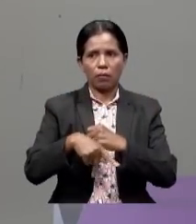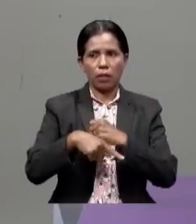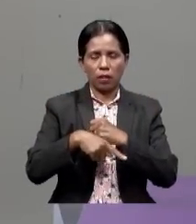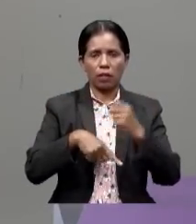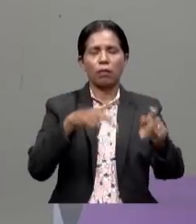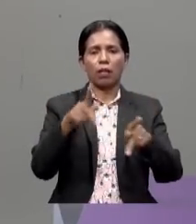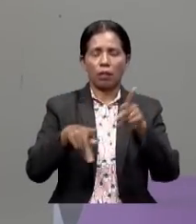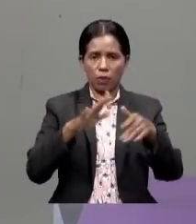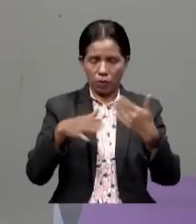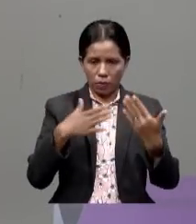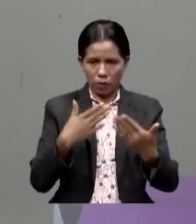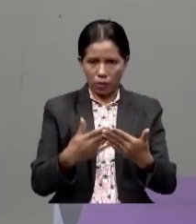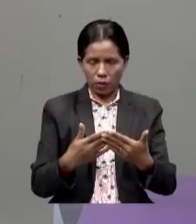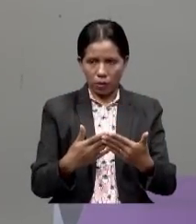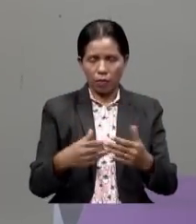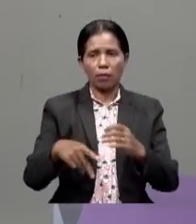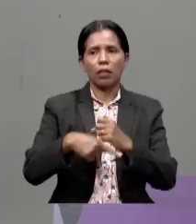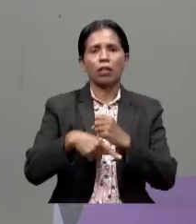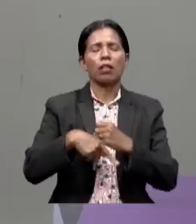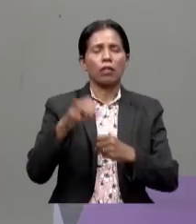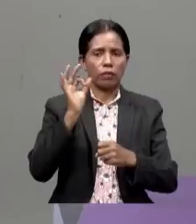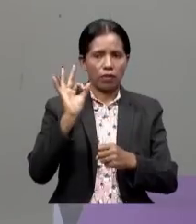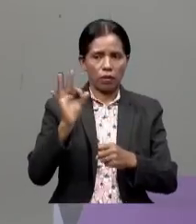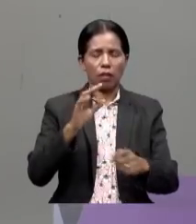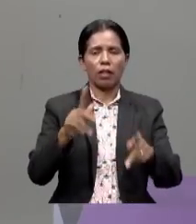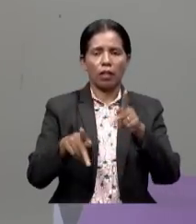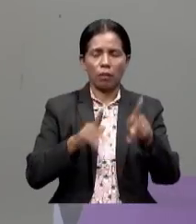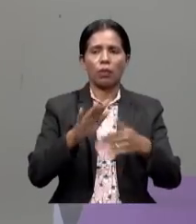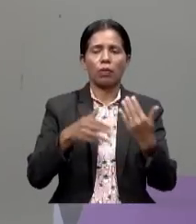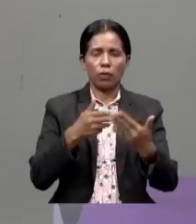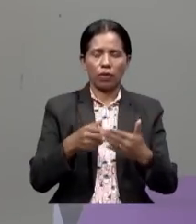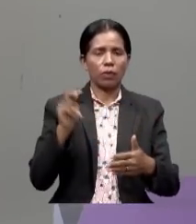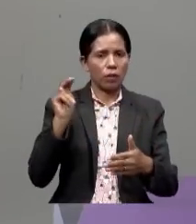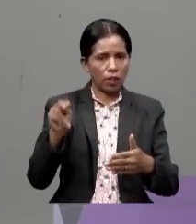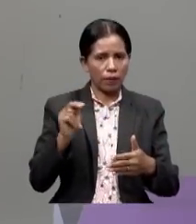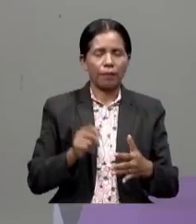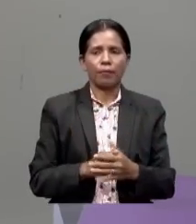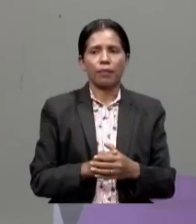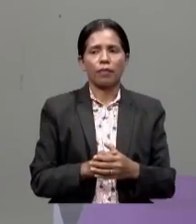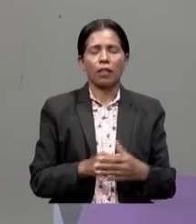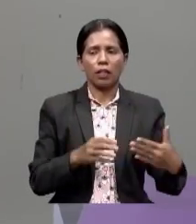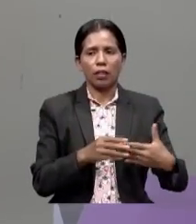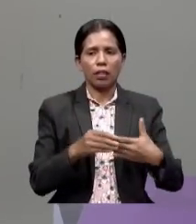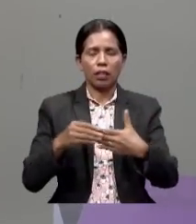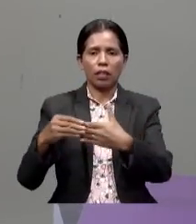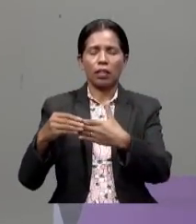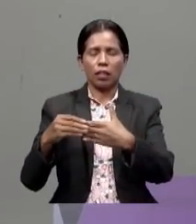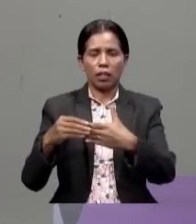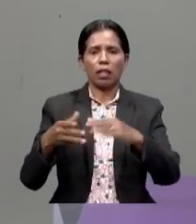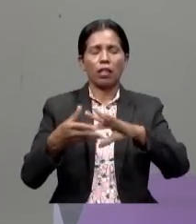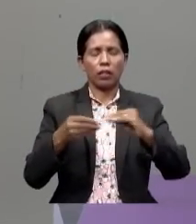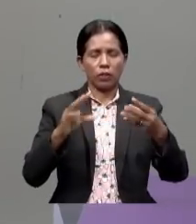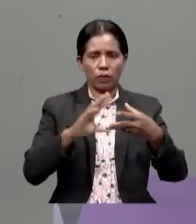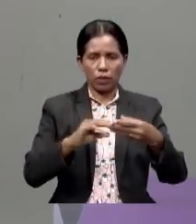né? Ele é Fretilin, né? O Povo União, líder histórico Sira,